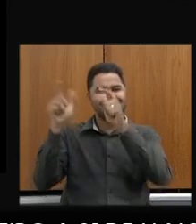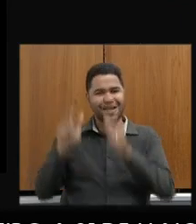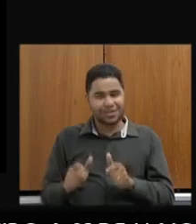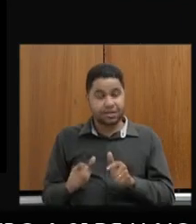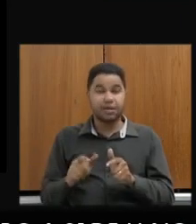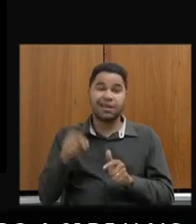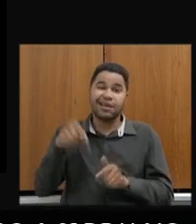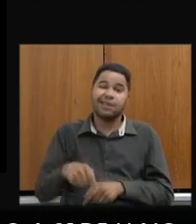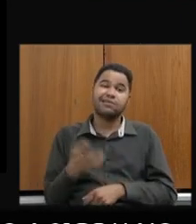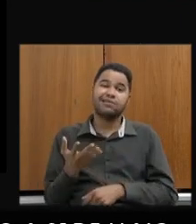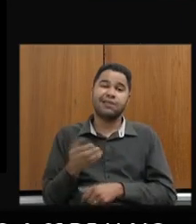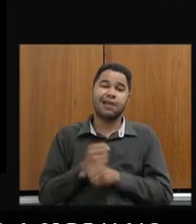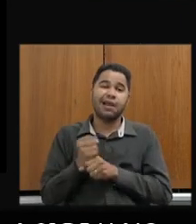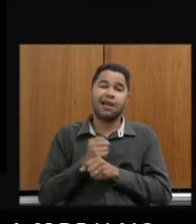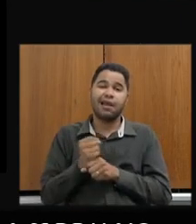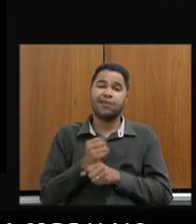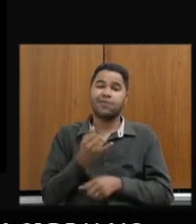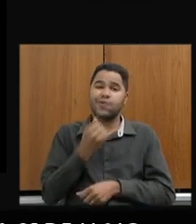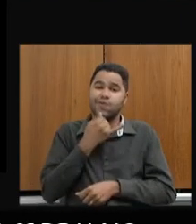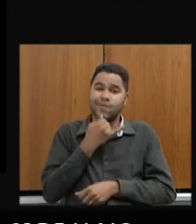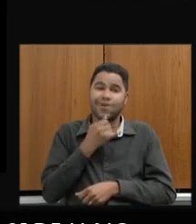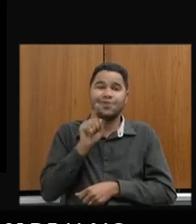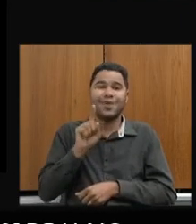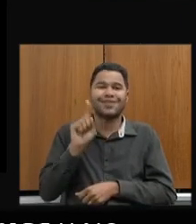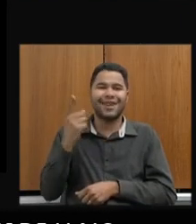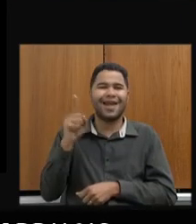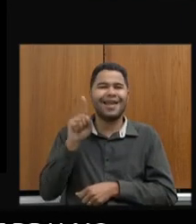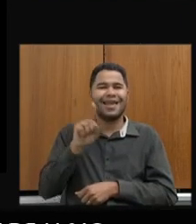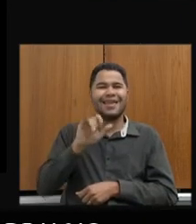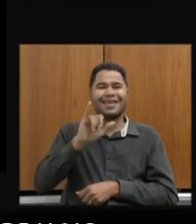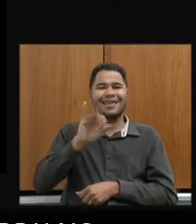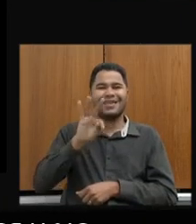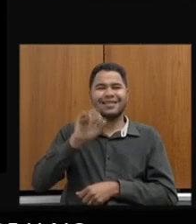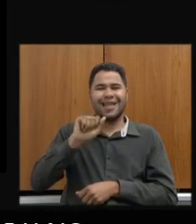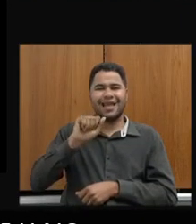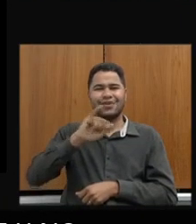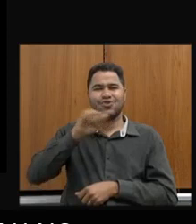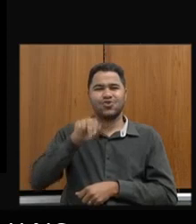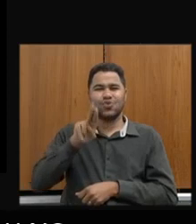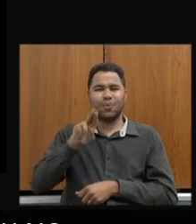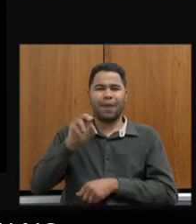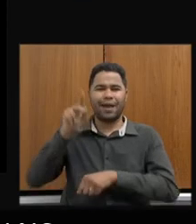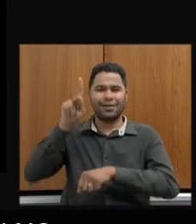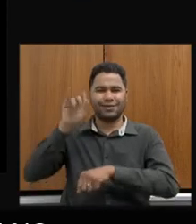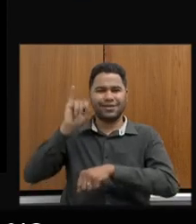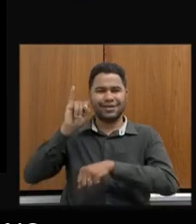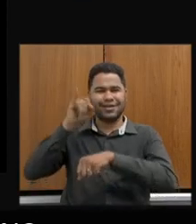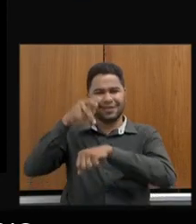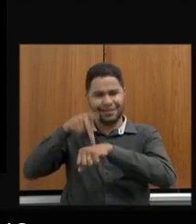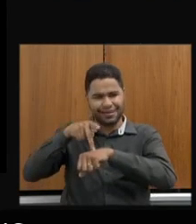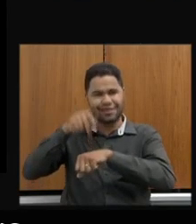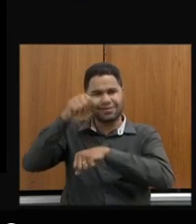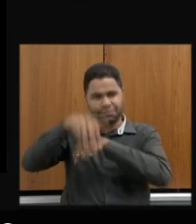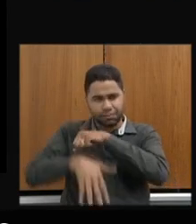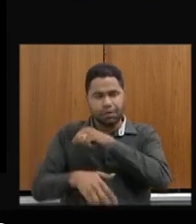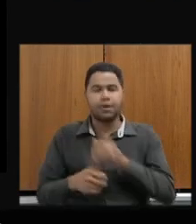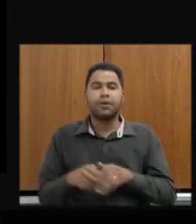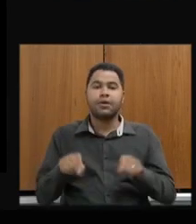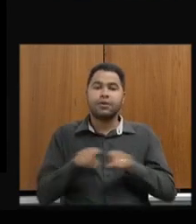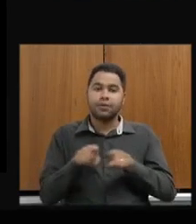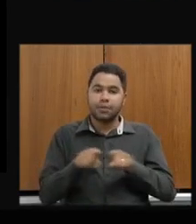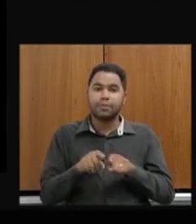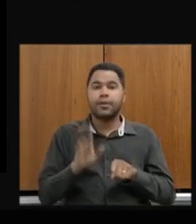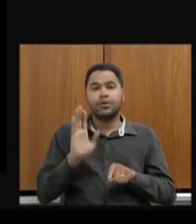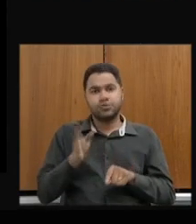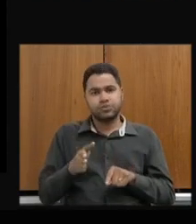esse ano infelizmente uma única ação na cidade de Itajubá pode passar e aqui são dados né de redução da criminalidade